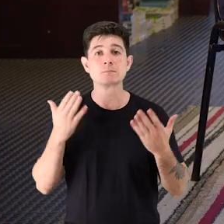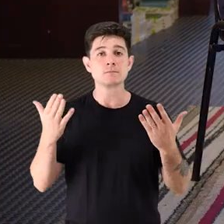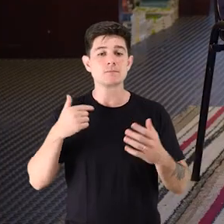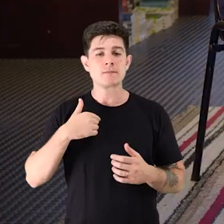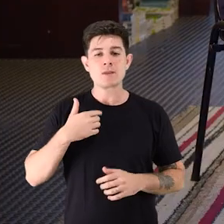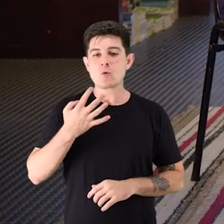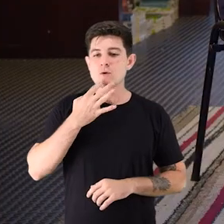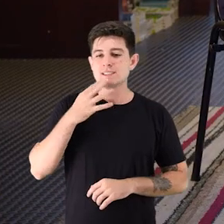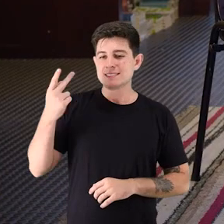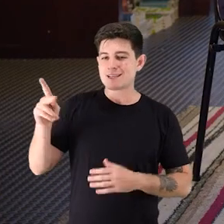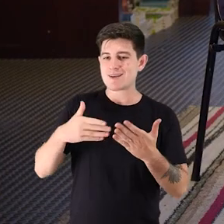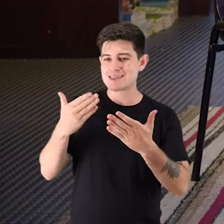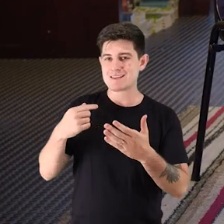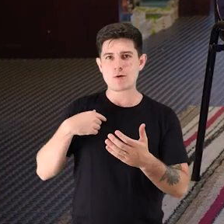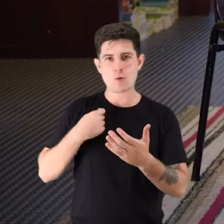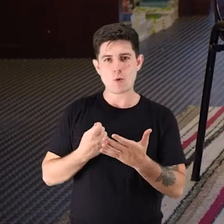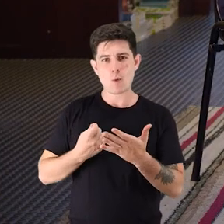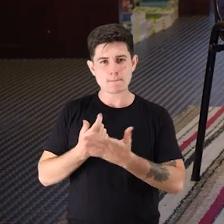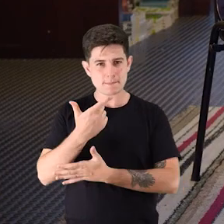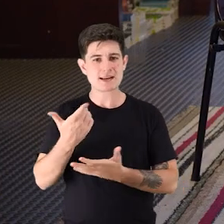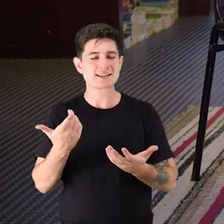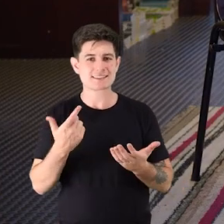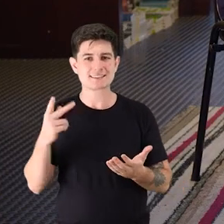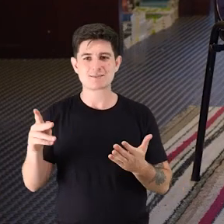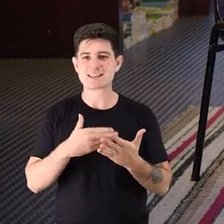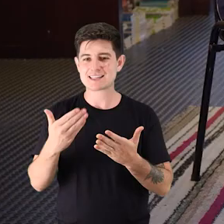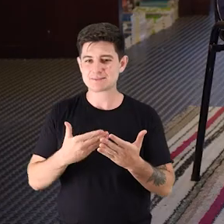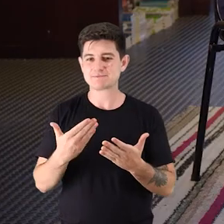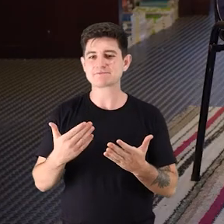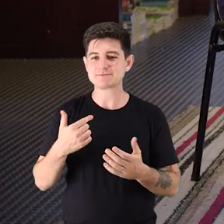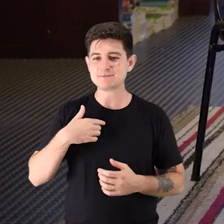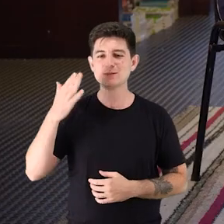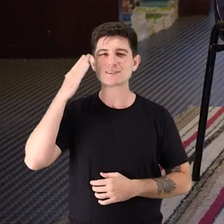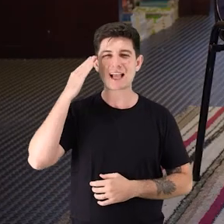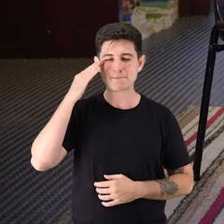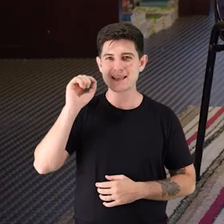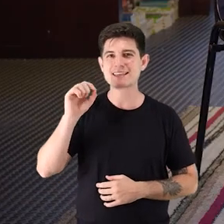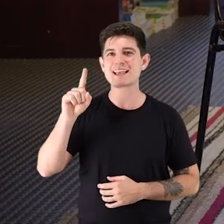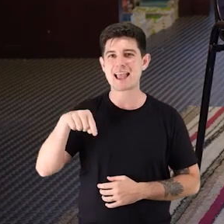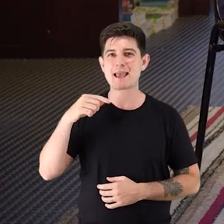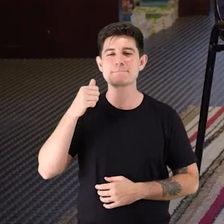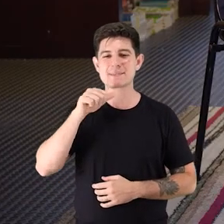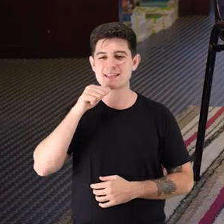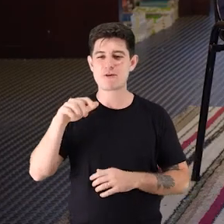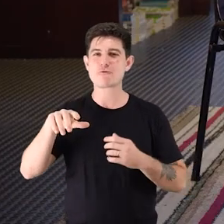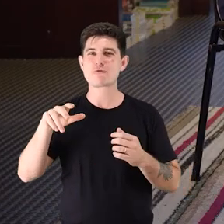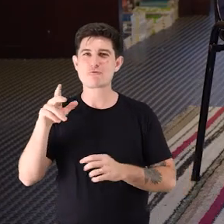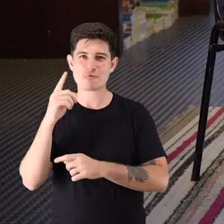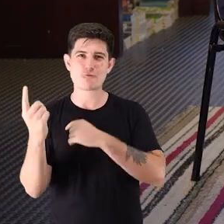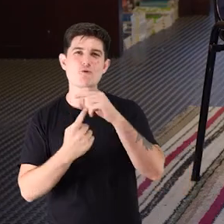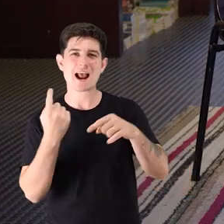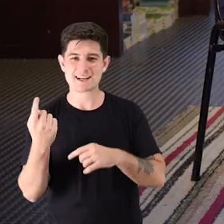E quando eu conheci esse livro, né, eu comprei o livro e tudo, e eu sabia quem era a